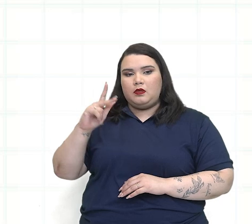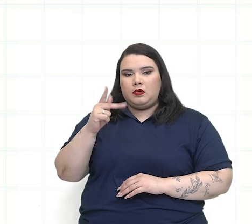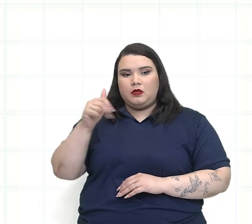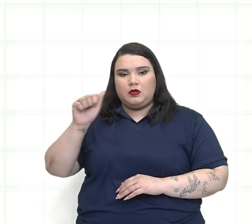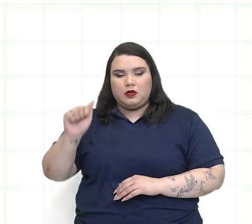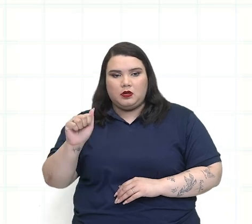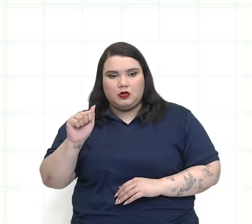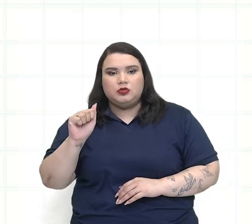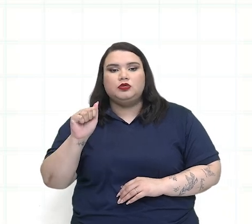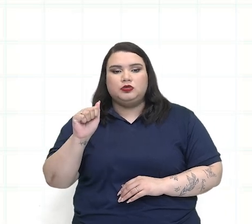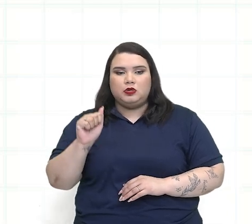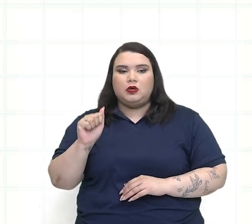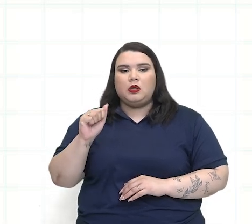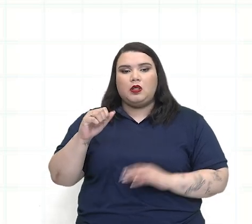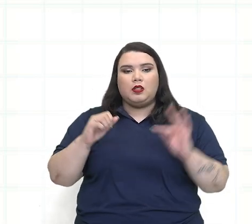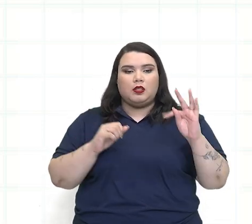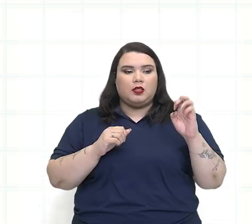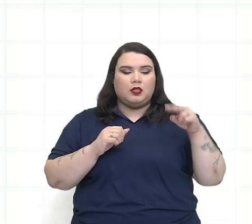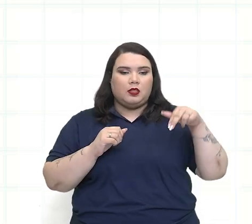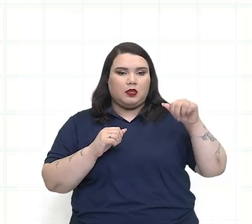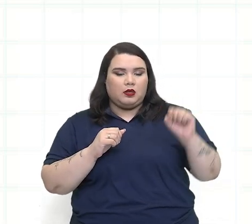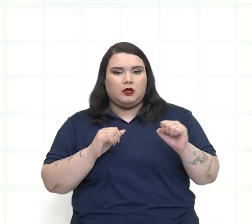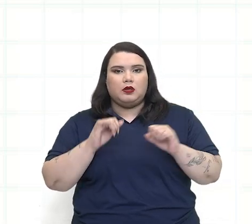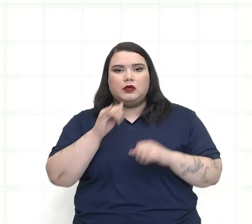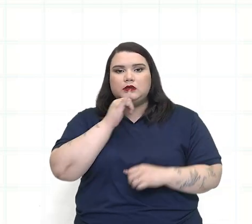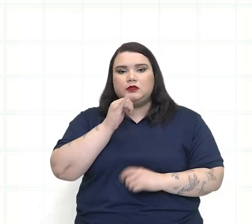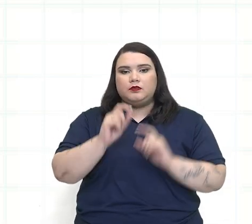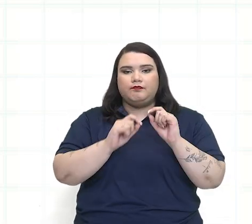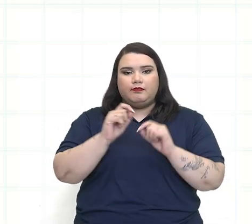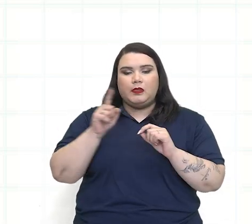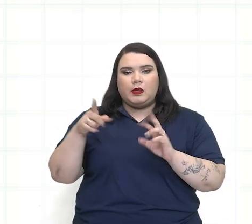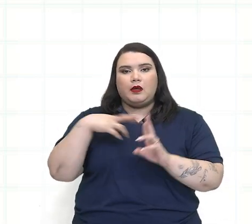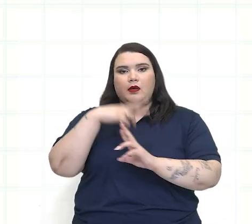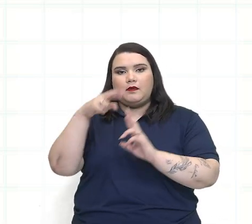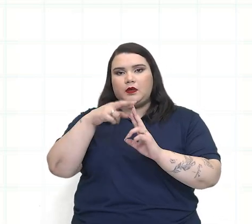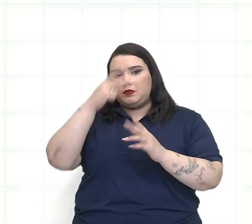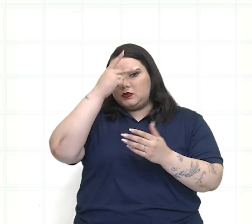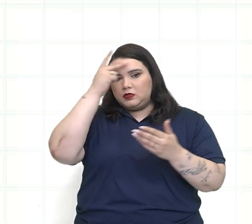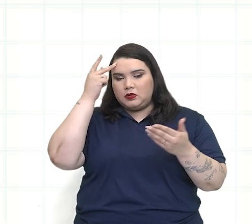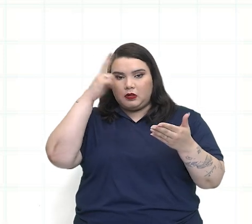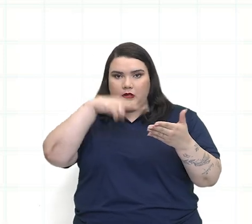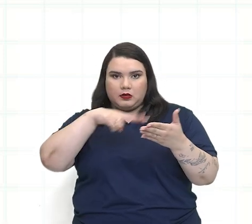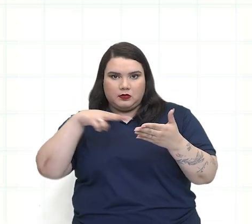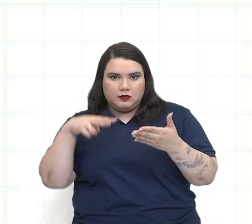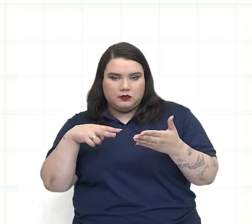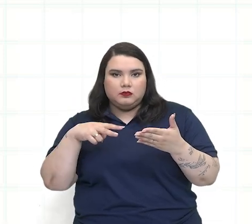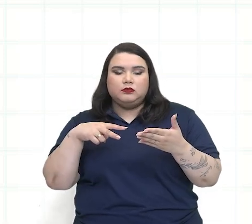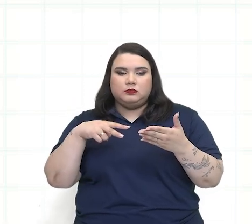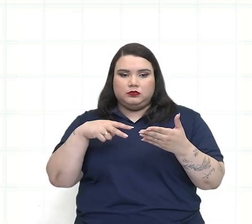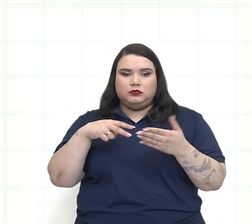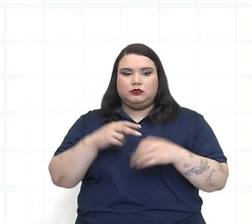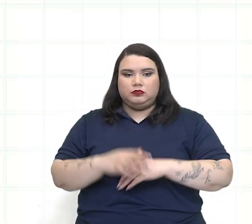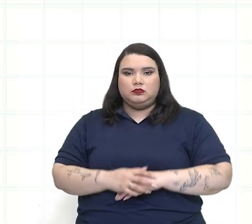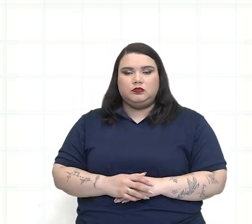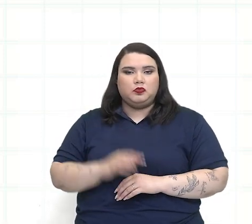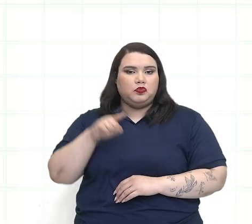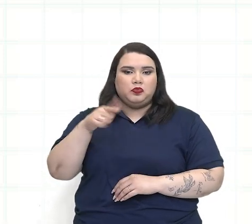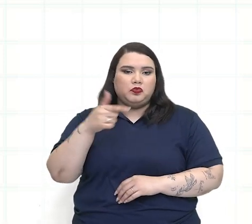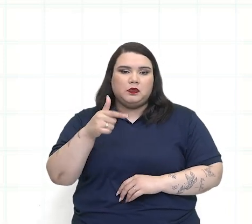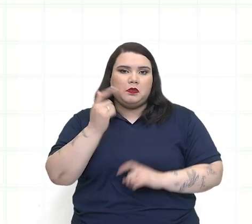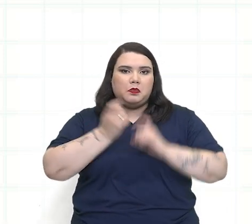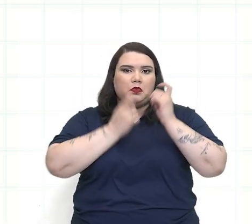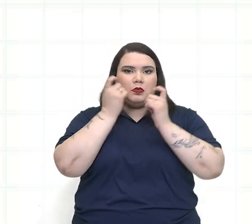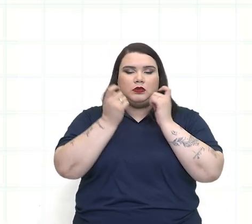motivo nenhum de pranto. Aqui ele é como se realmente ele estivesse referindo ao leitor, a pessoa que lê. Tu não tens